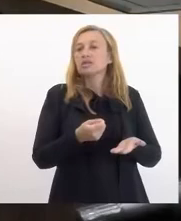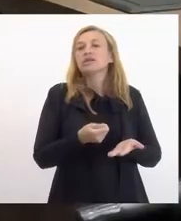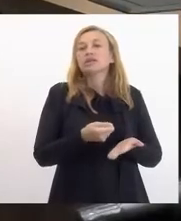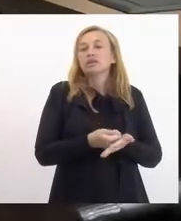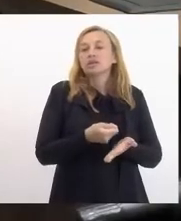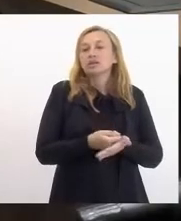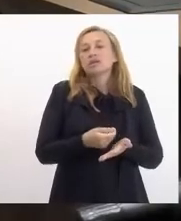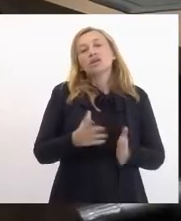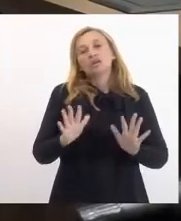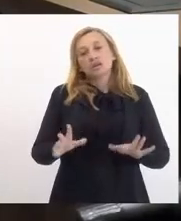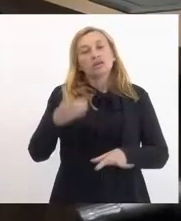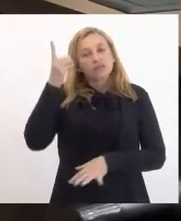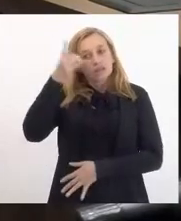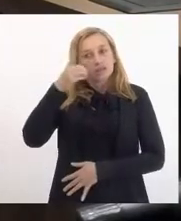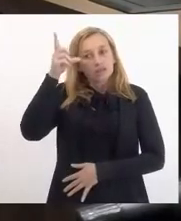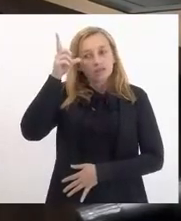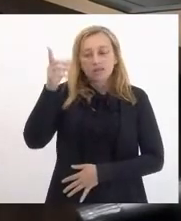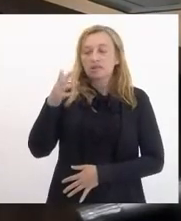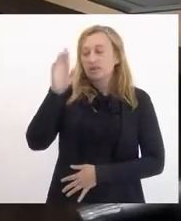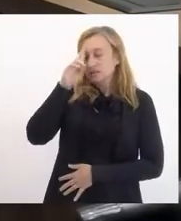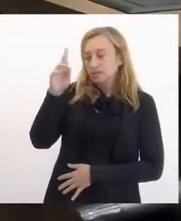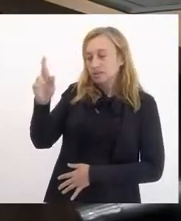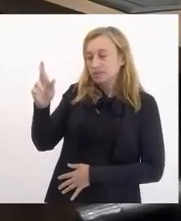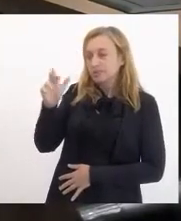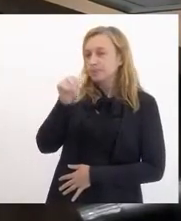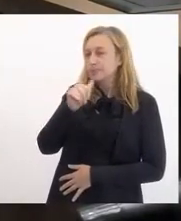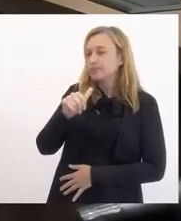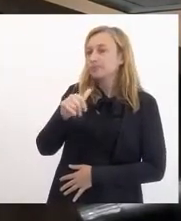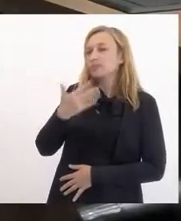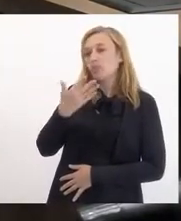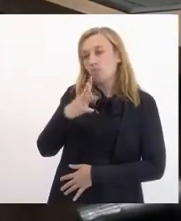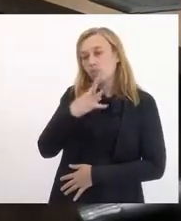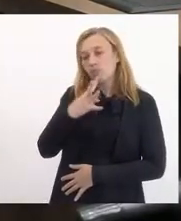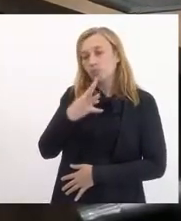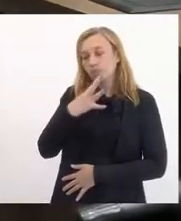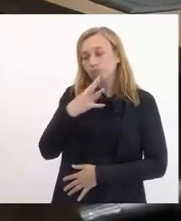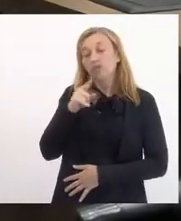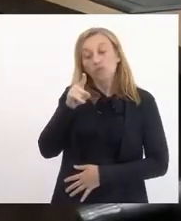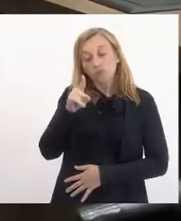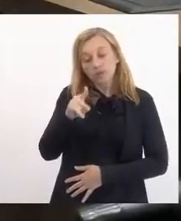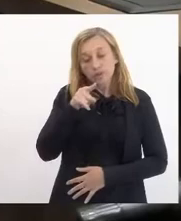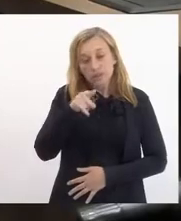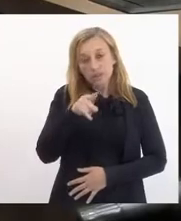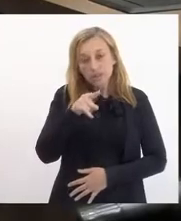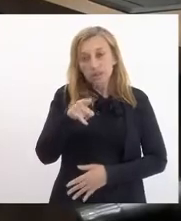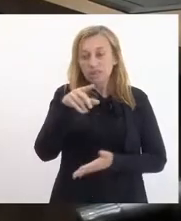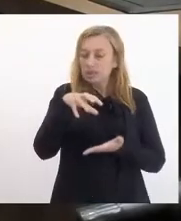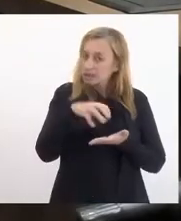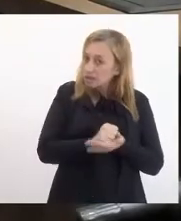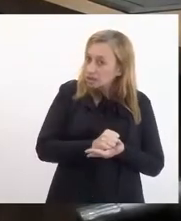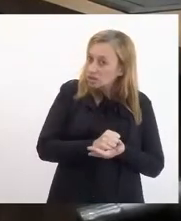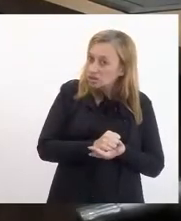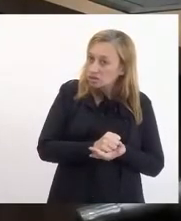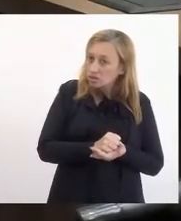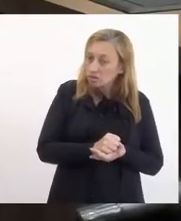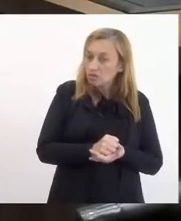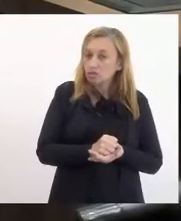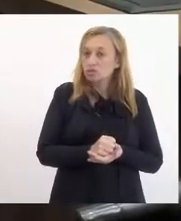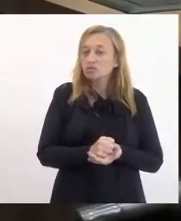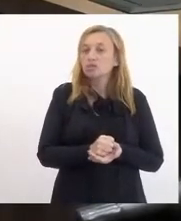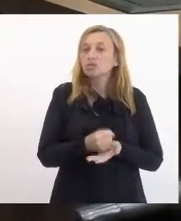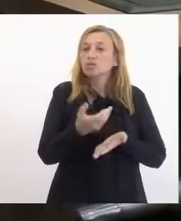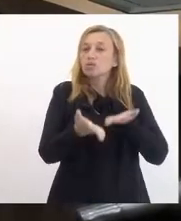deputada Lucinha, e a senhora conhece, é você se cadastrar como